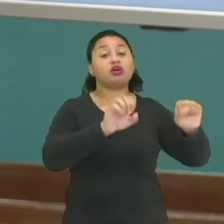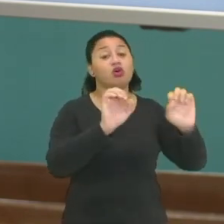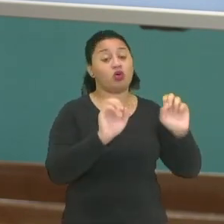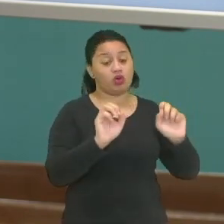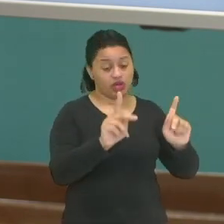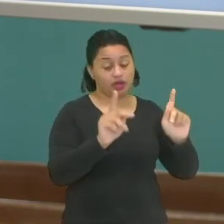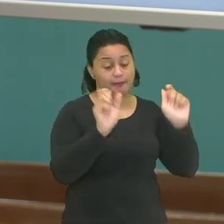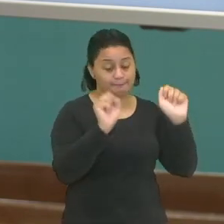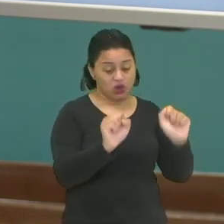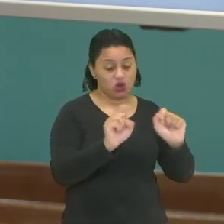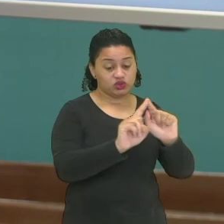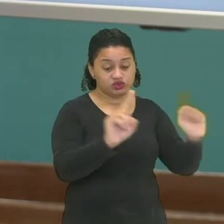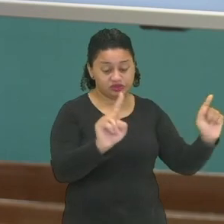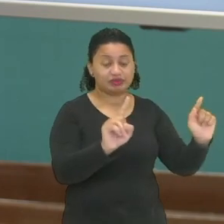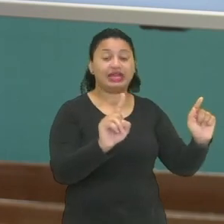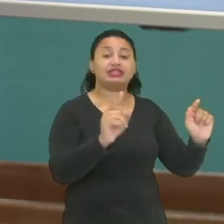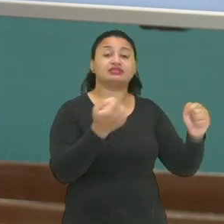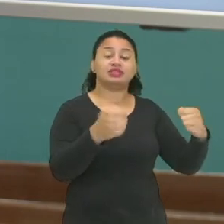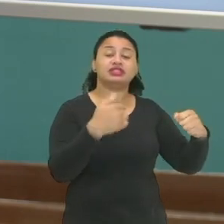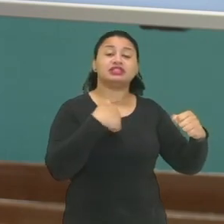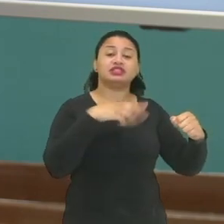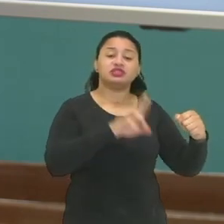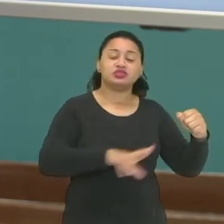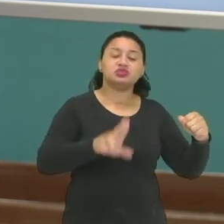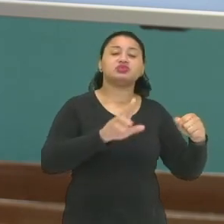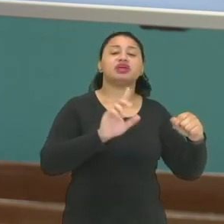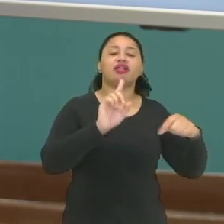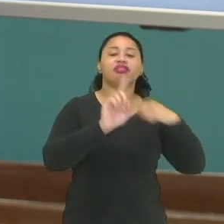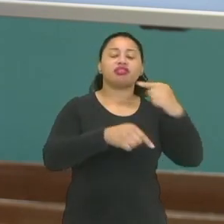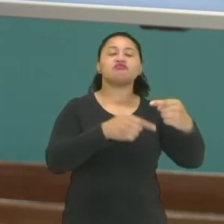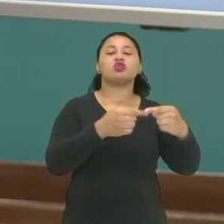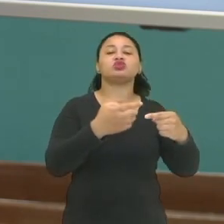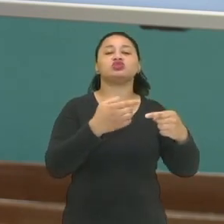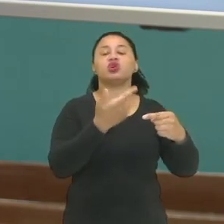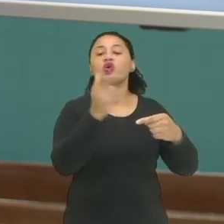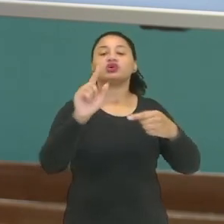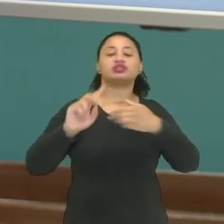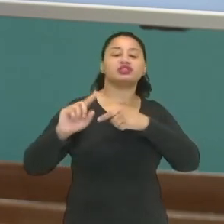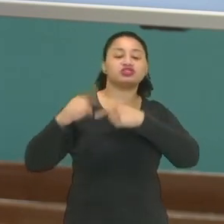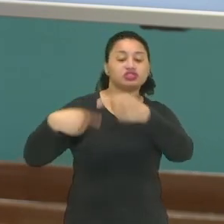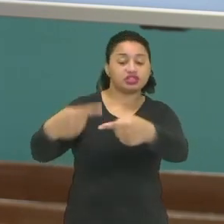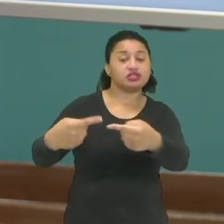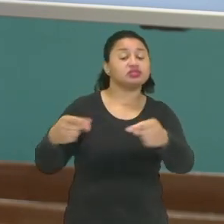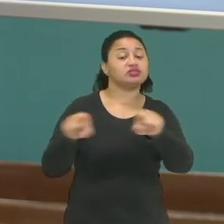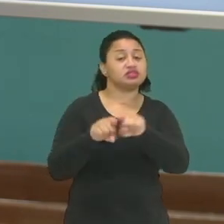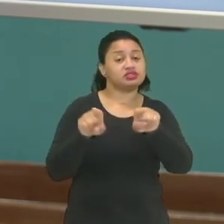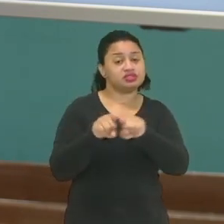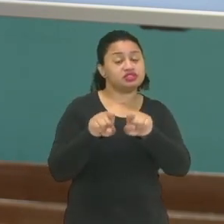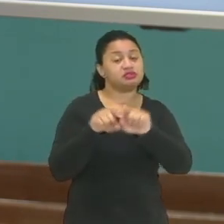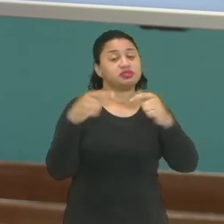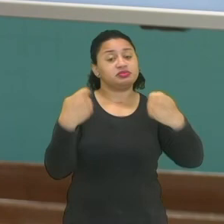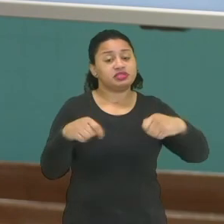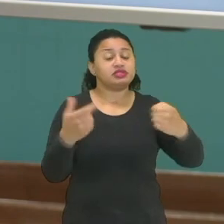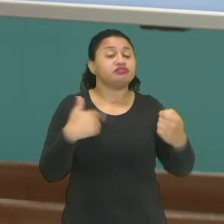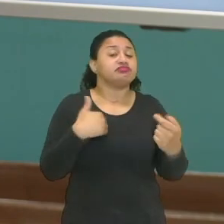que aconteça o uso mais para frente por outras gerações. Então isso cria-se então